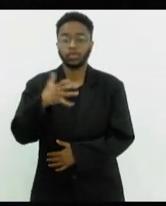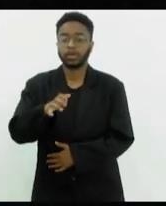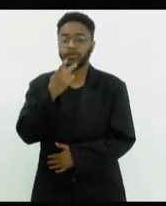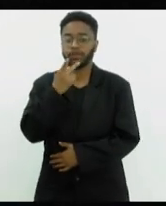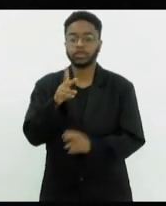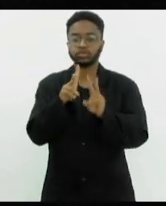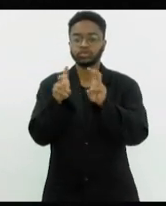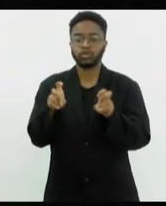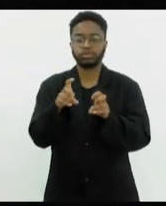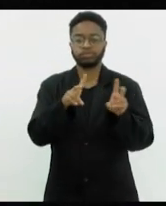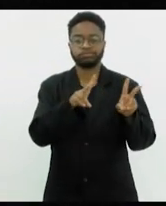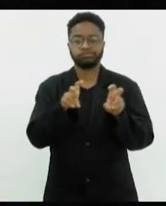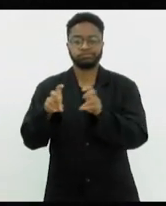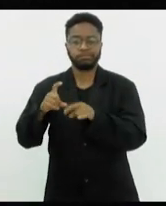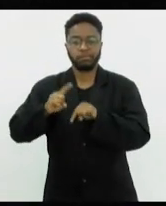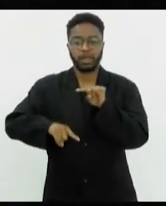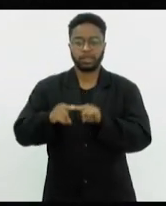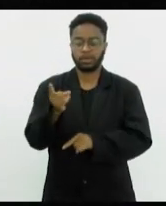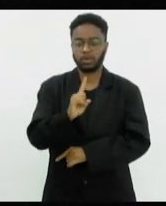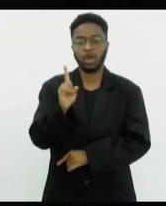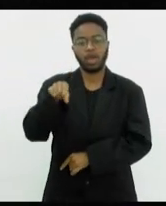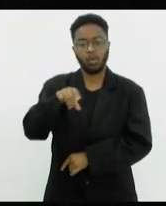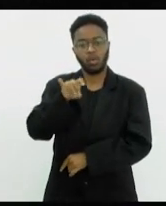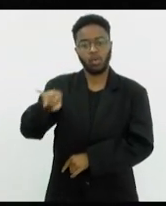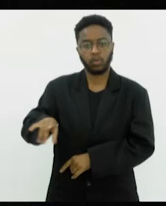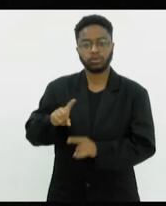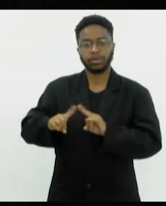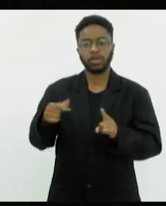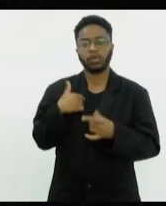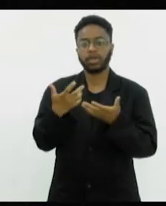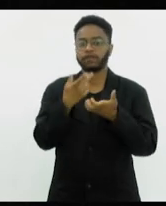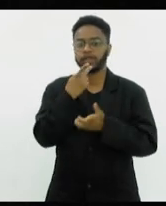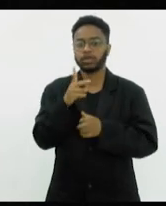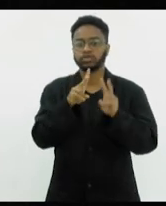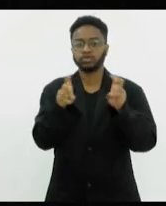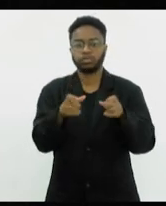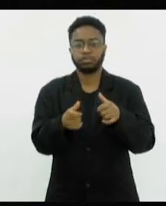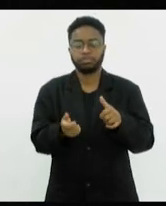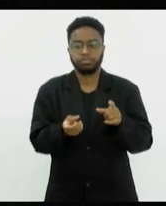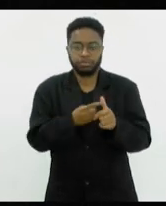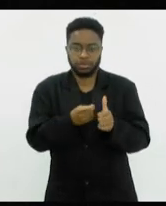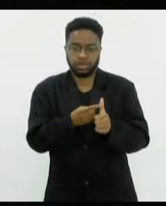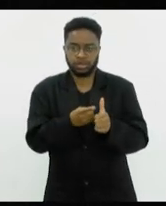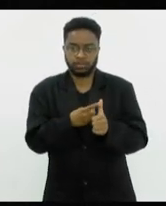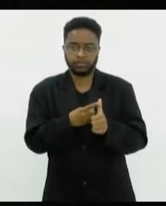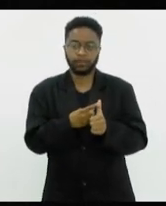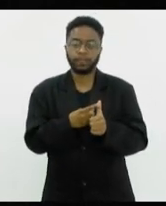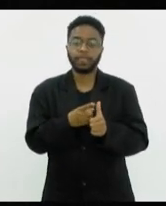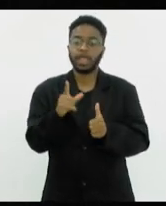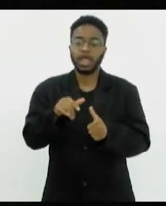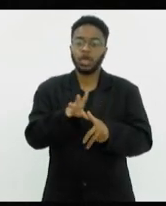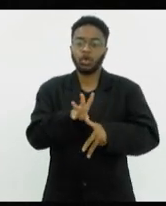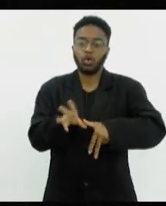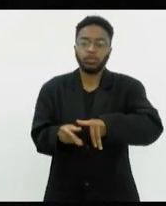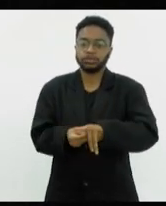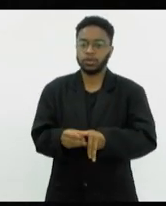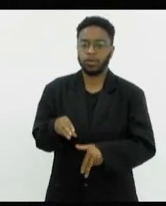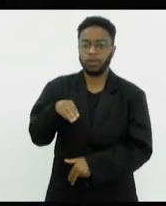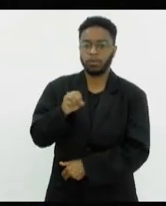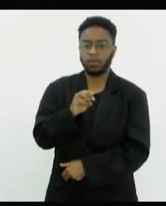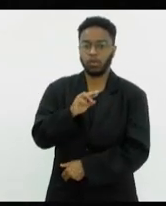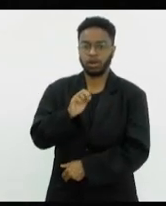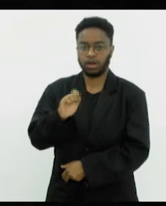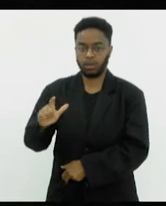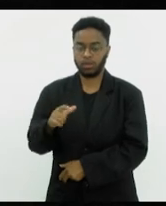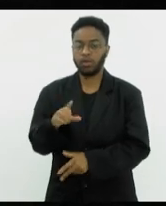a última. Mas quero falar da primeira, daquela que desencadeia todas as outras. A corrupção moral.